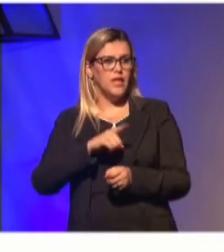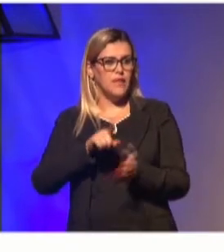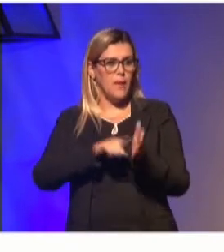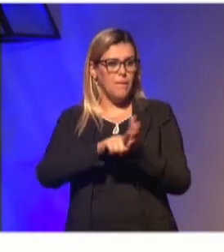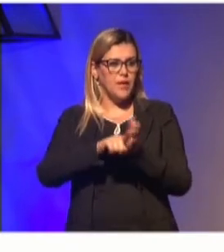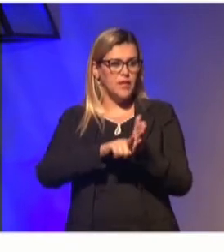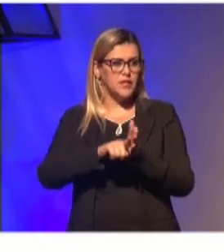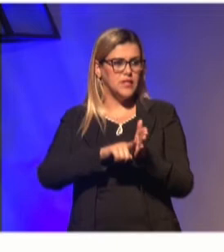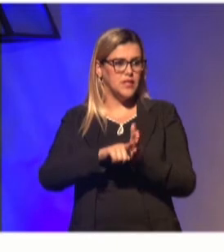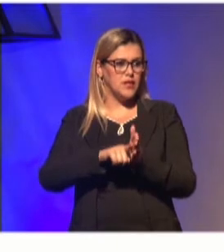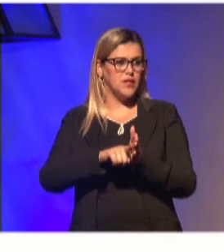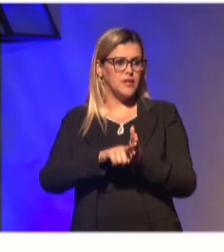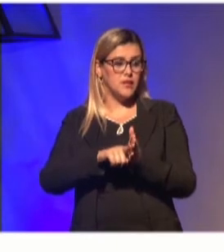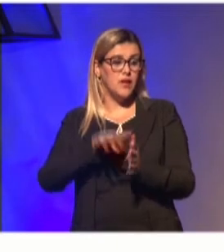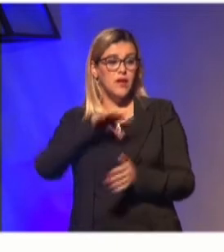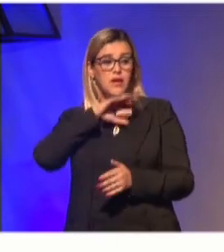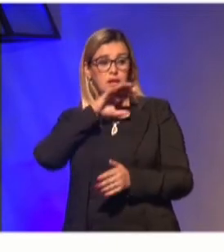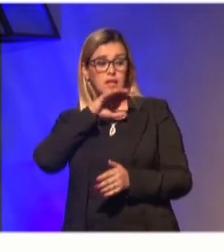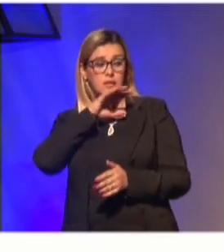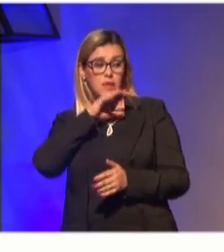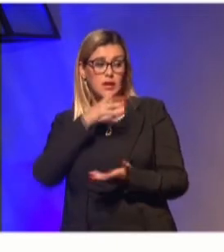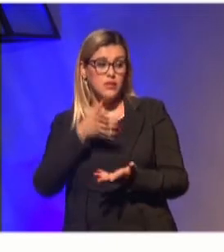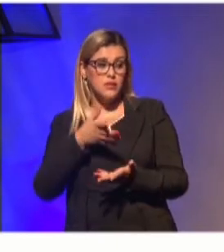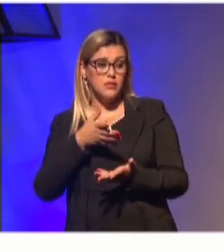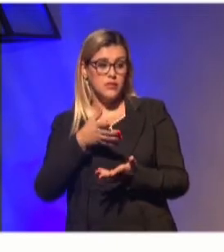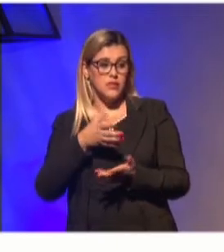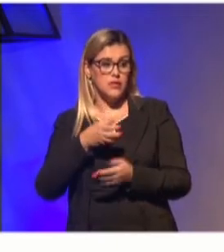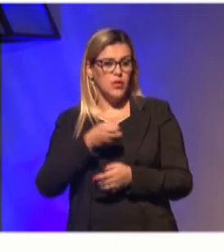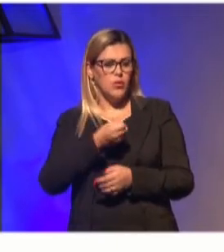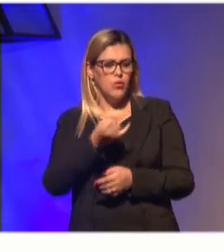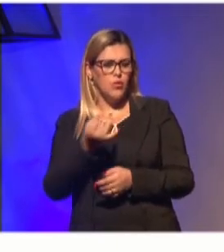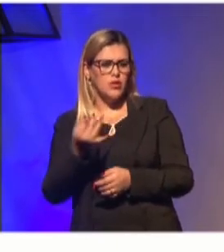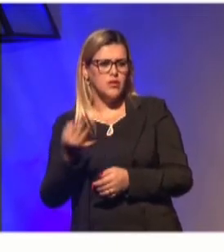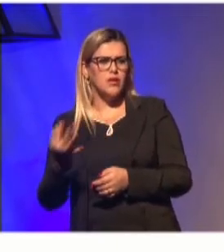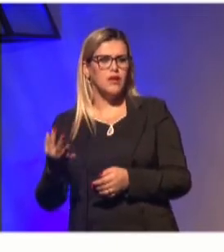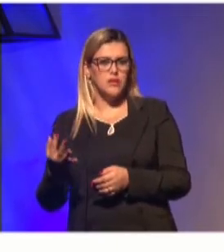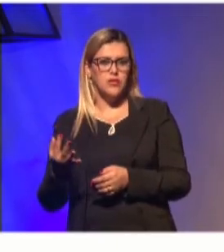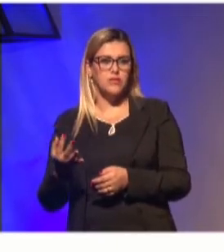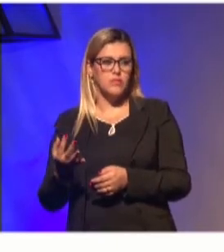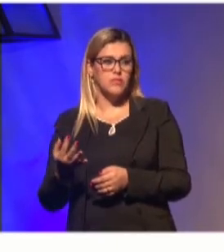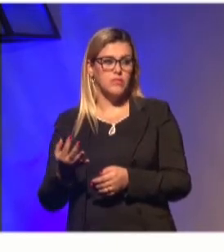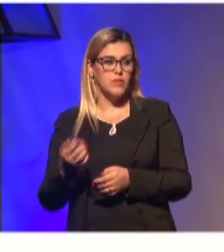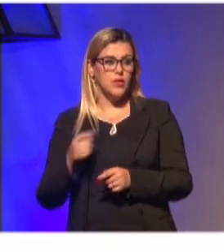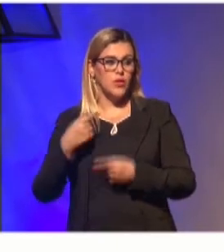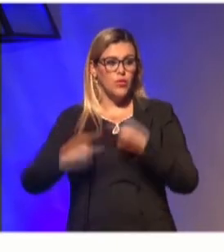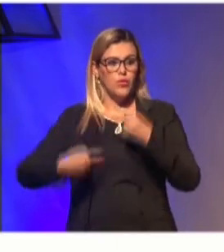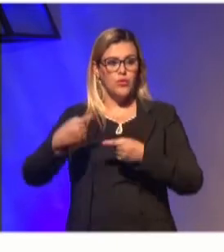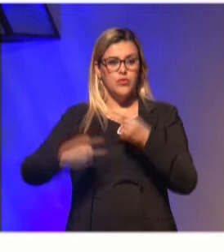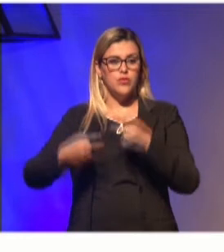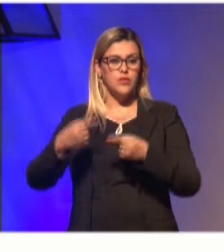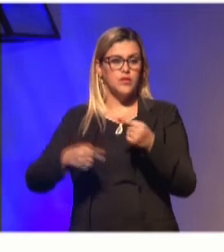in vitro e pesquisas em animais em uma quantidade muito grande, com discussões, definições de parâmetros muito